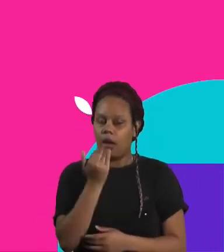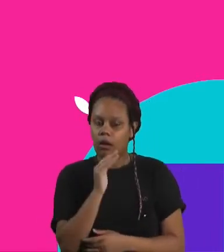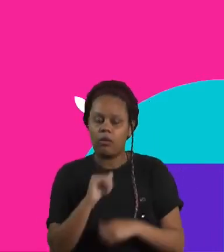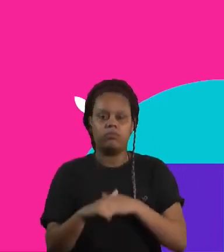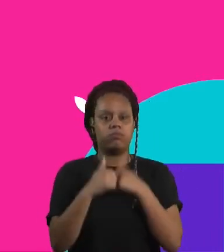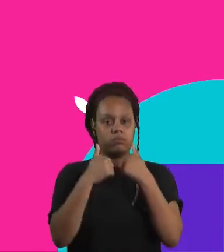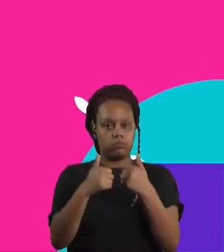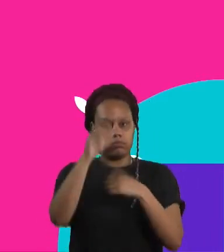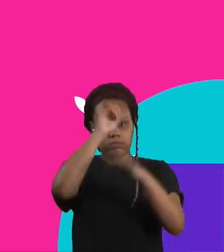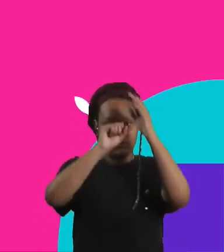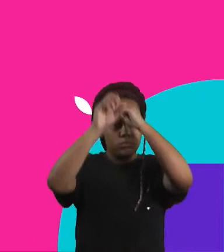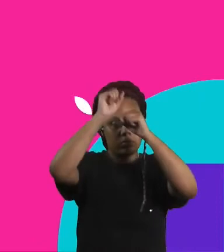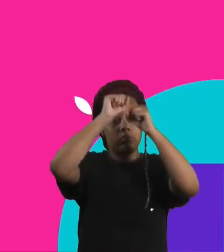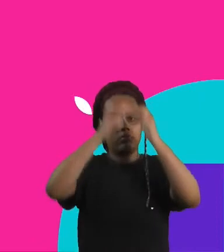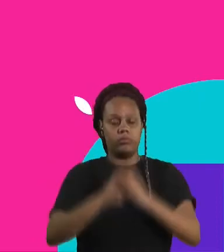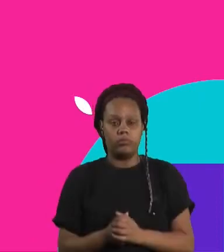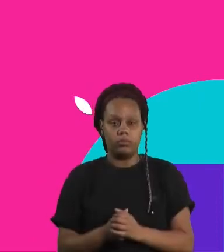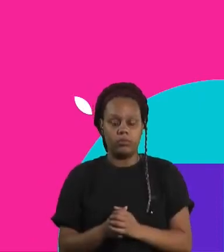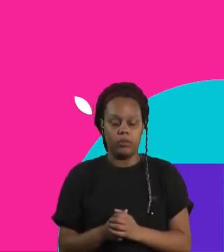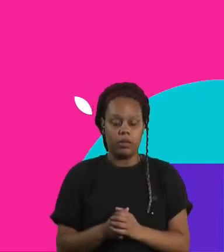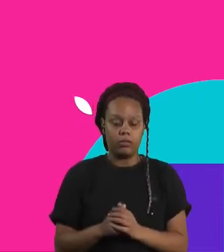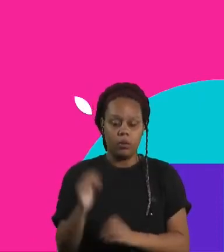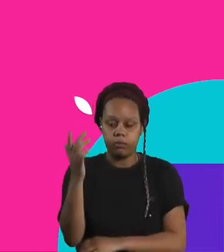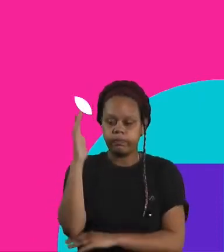sobre questões de meio ambiente, enfim.